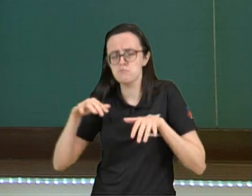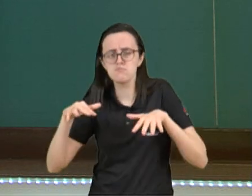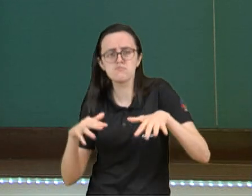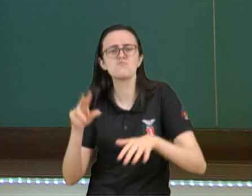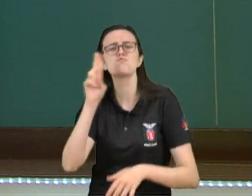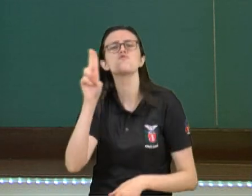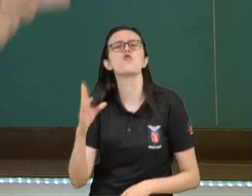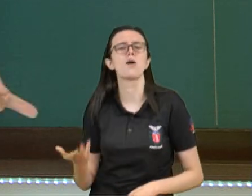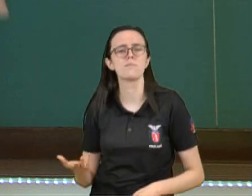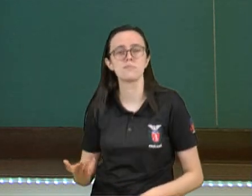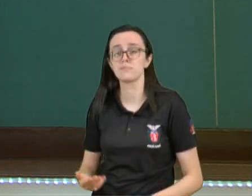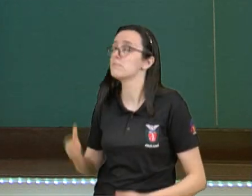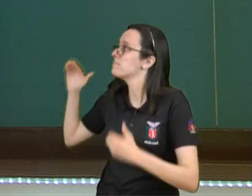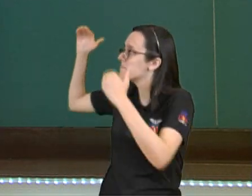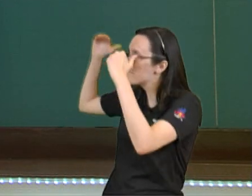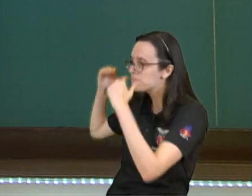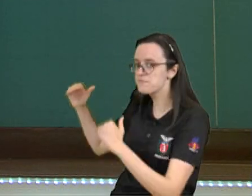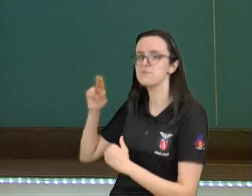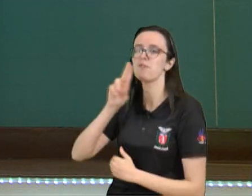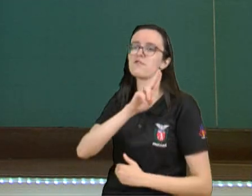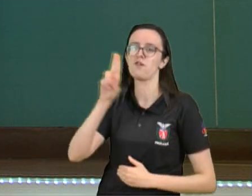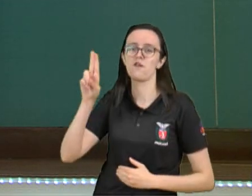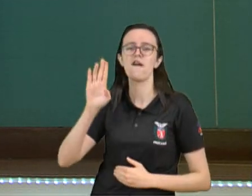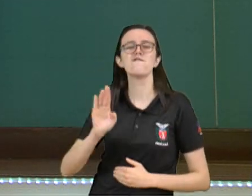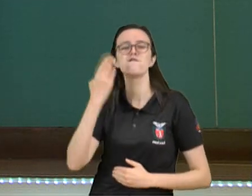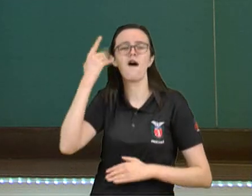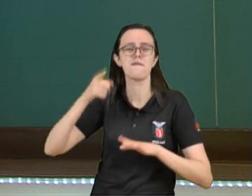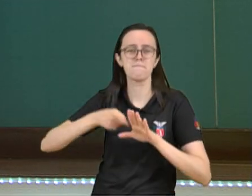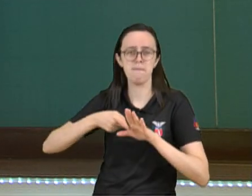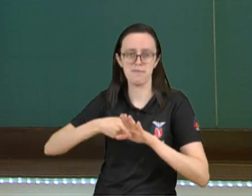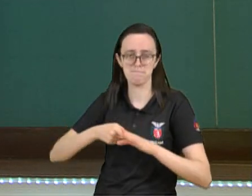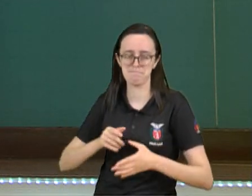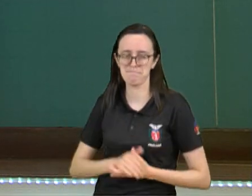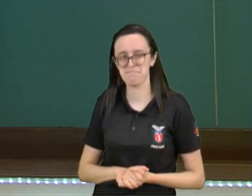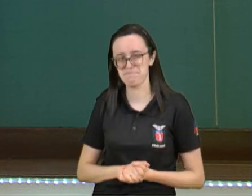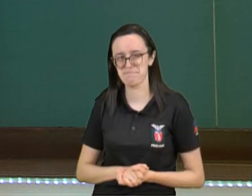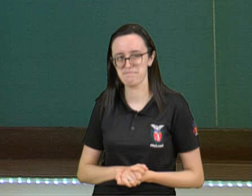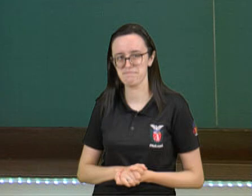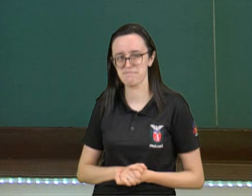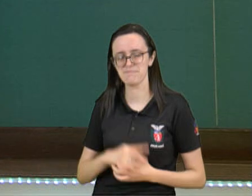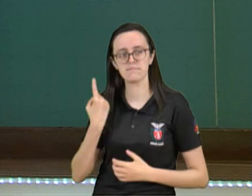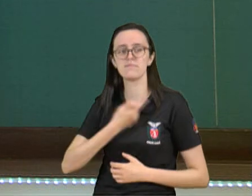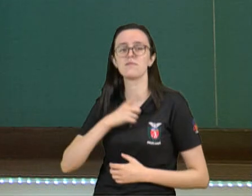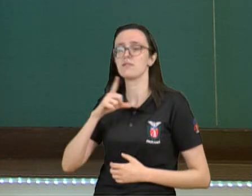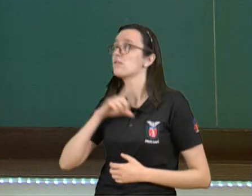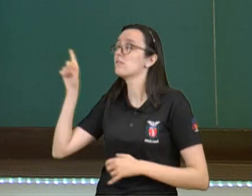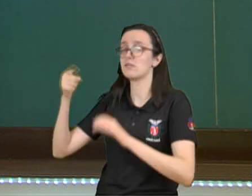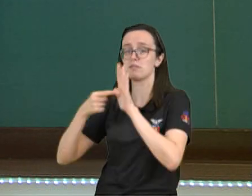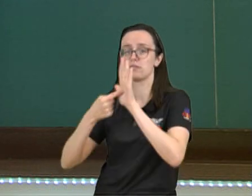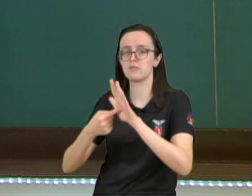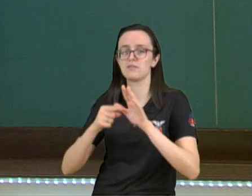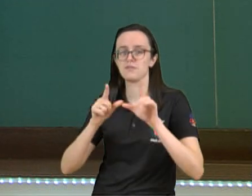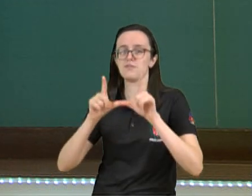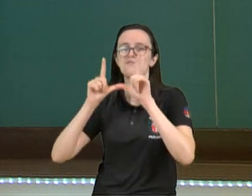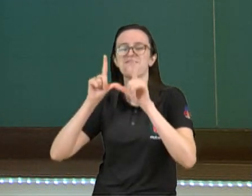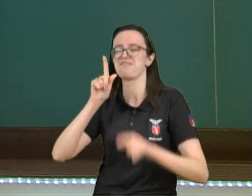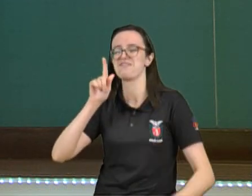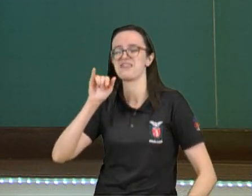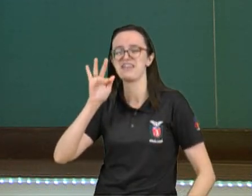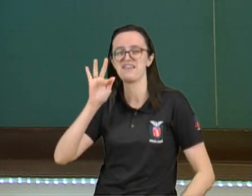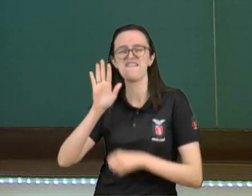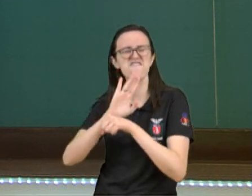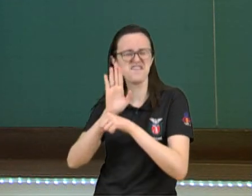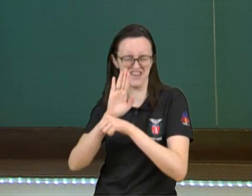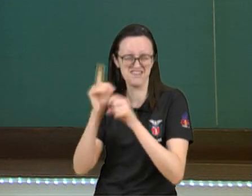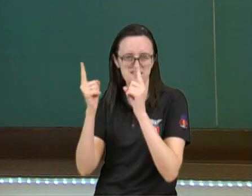expansões? Pseudópodes, pseudo, falso, podes, pés. Aqui a gente tem uma animação mostrando isso.